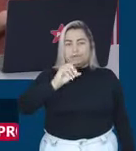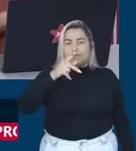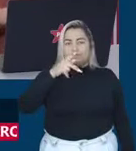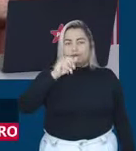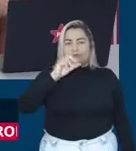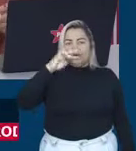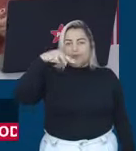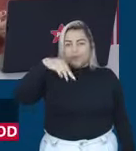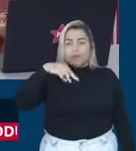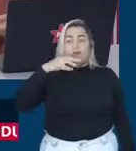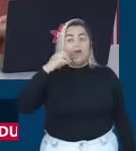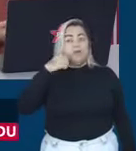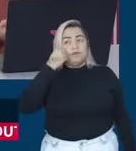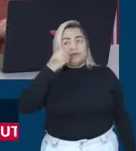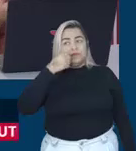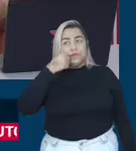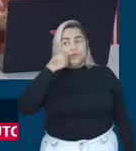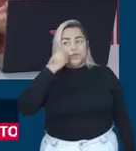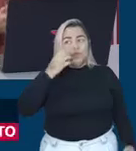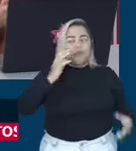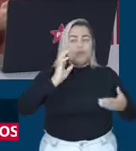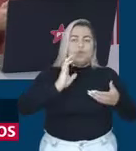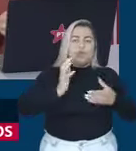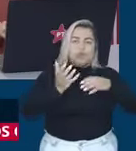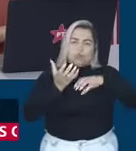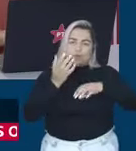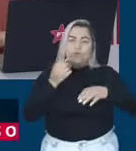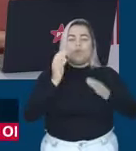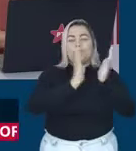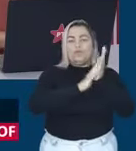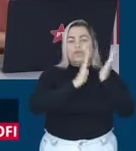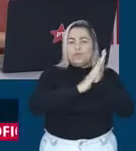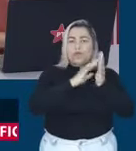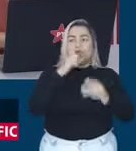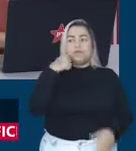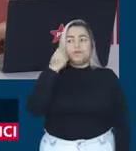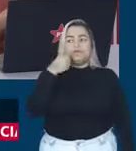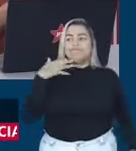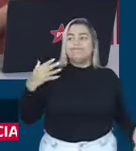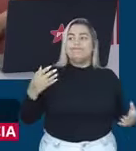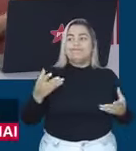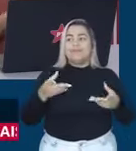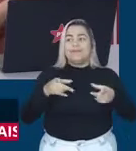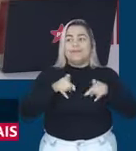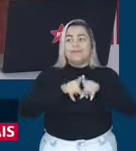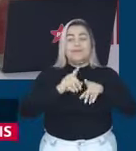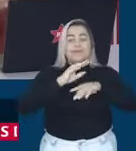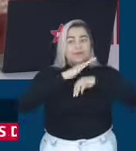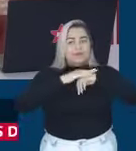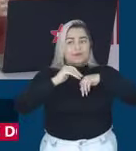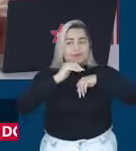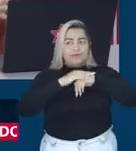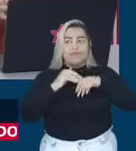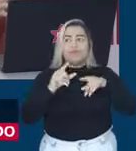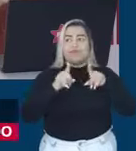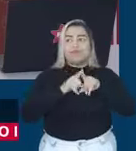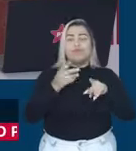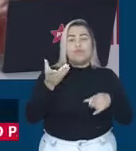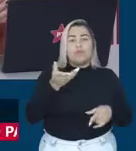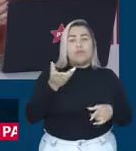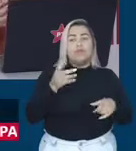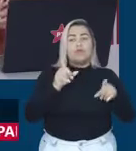no Congresso em favor da maioria da população. Parabéns, senador. Então, depois desses elogios aqui, desse carinho, eu queria que o senhor fizesse também